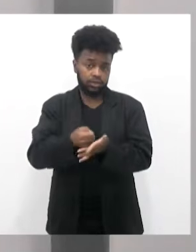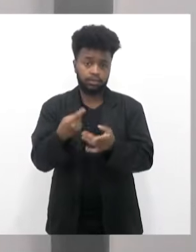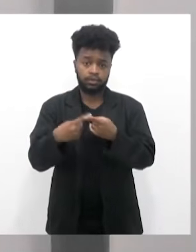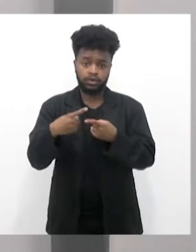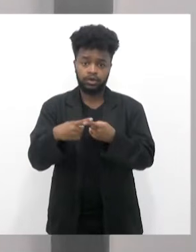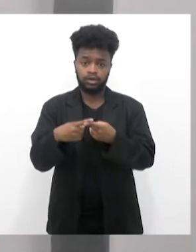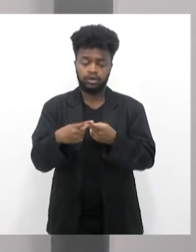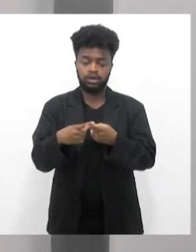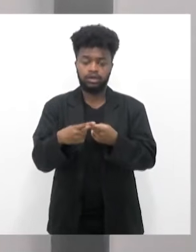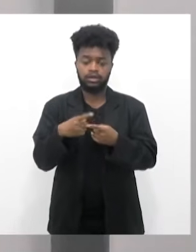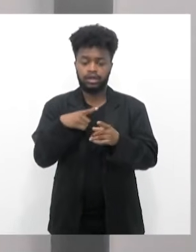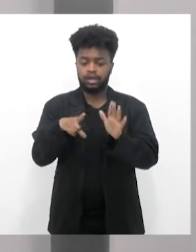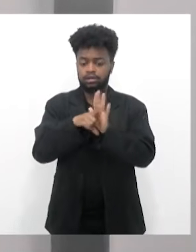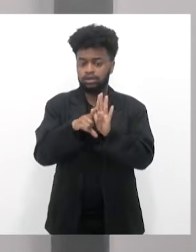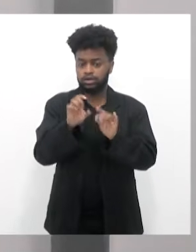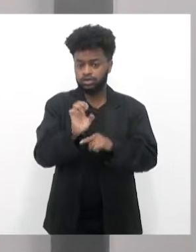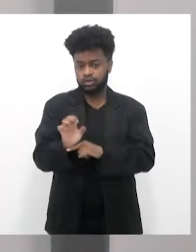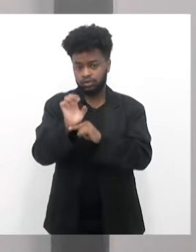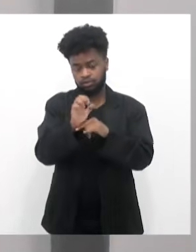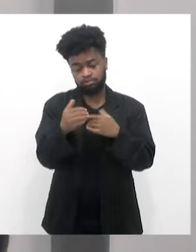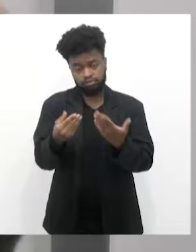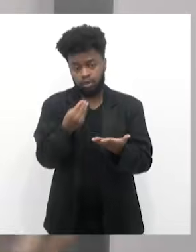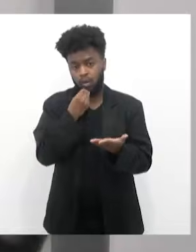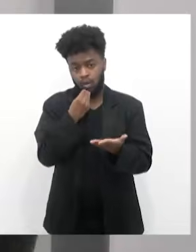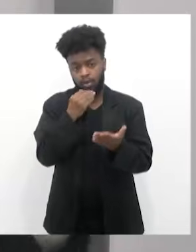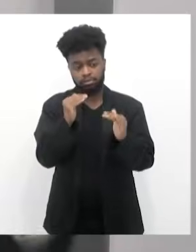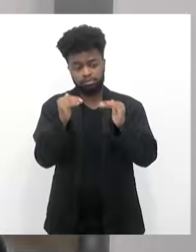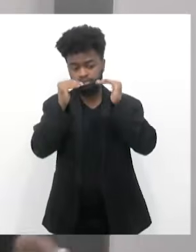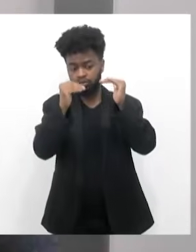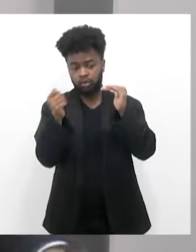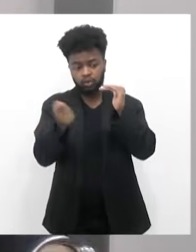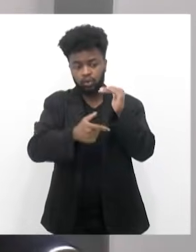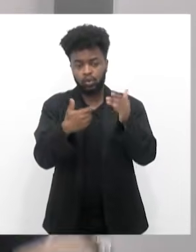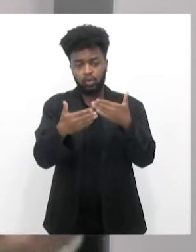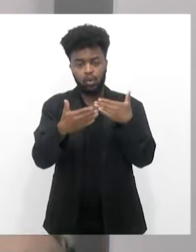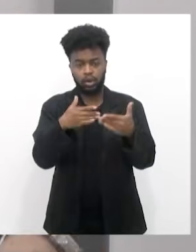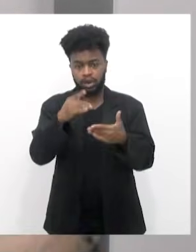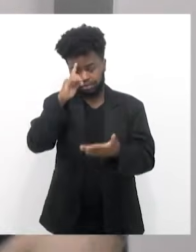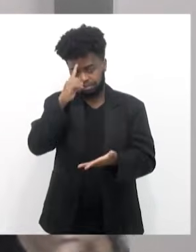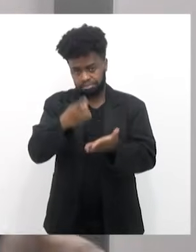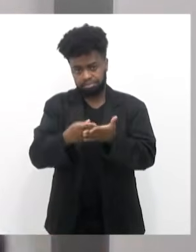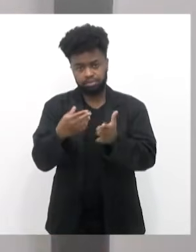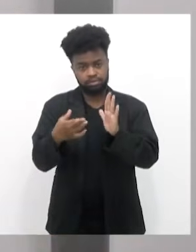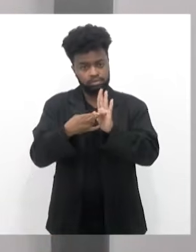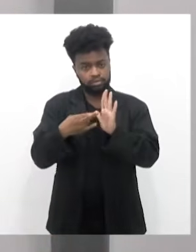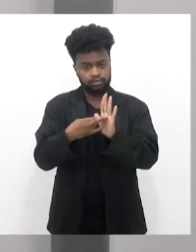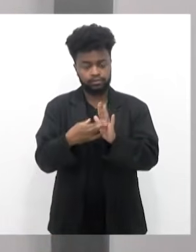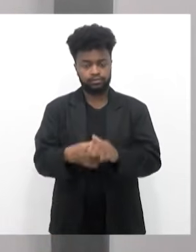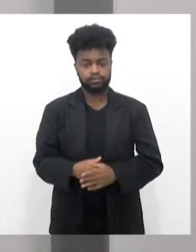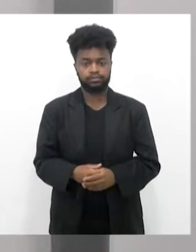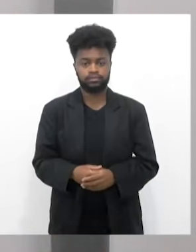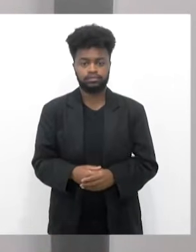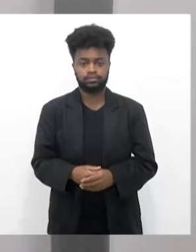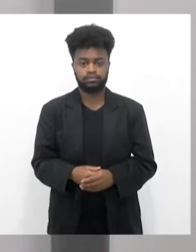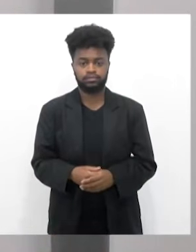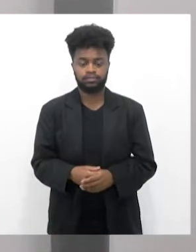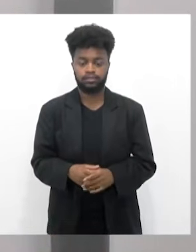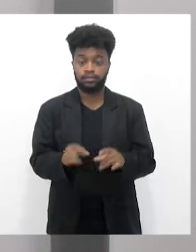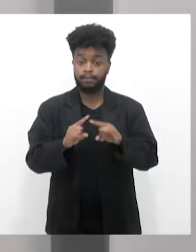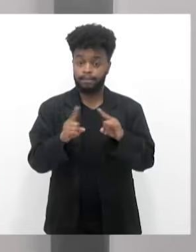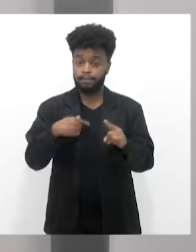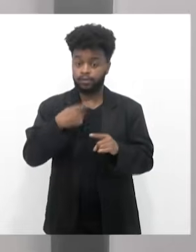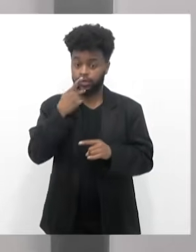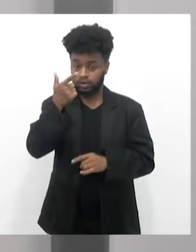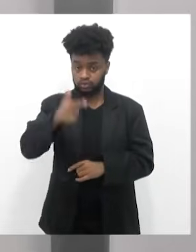falando dentro de uma lei estadual, que, obviamente, é superior a qualquer ordenamento administrativo dentro de regimento interno. Mais uma vez digo, em